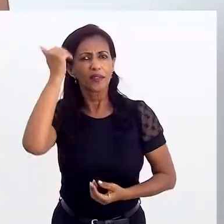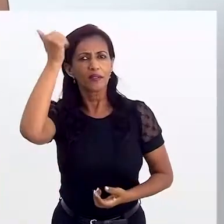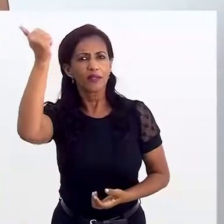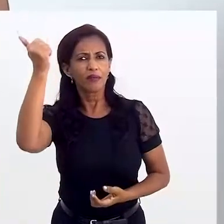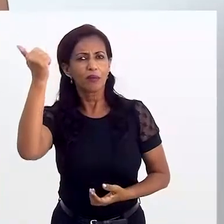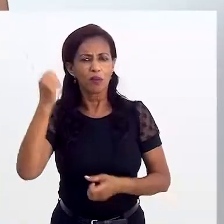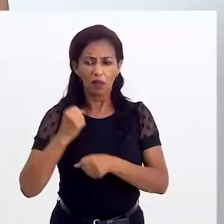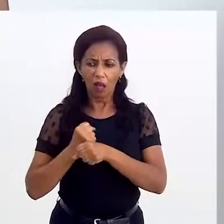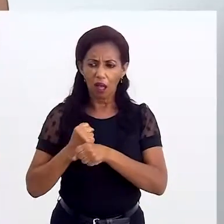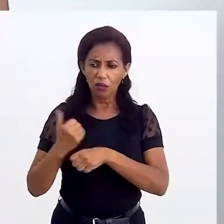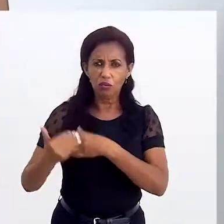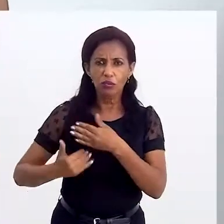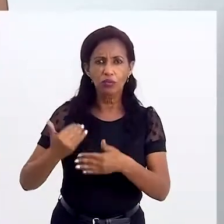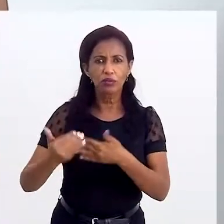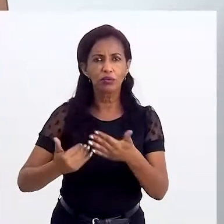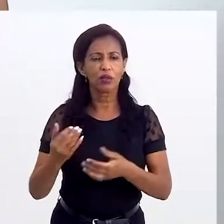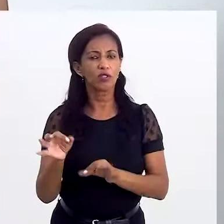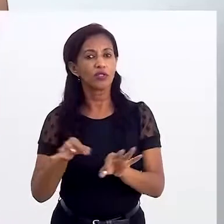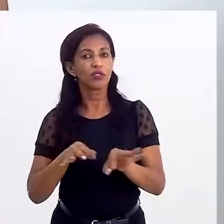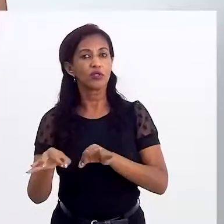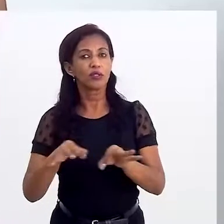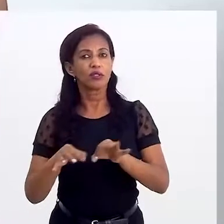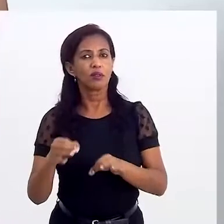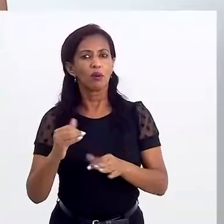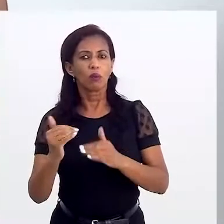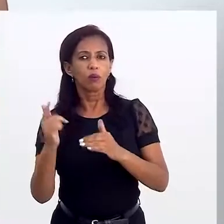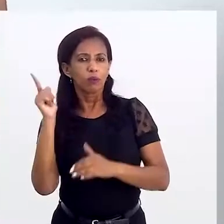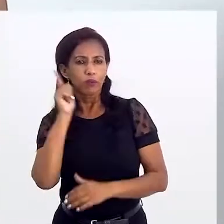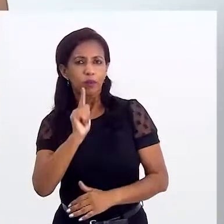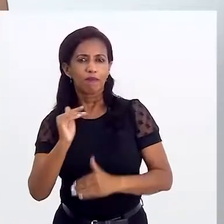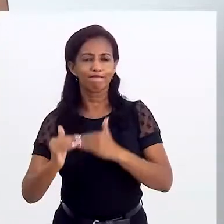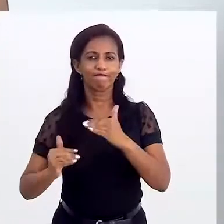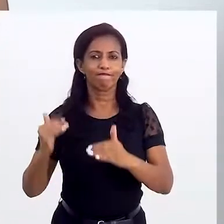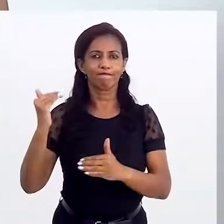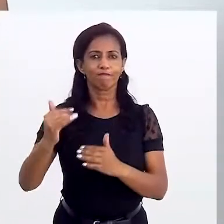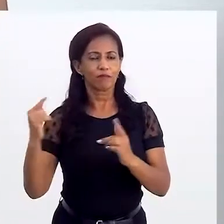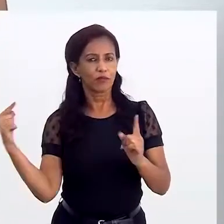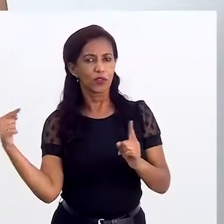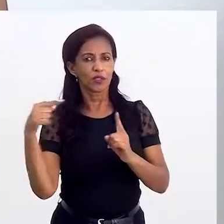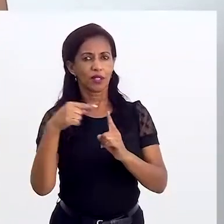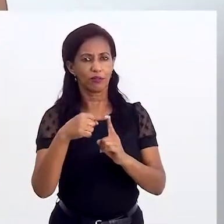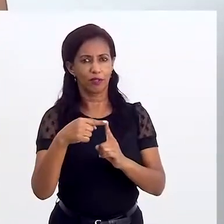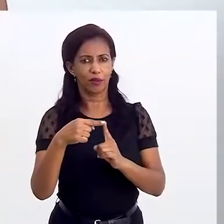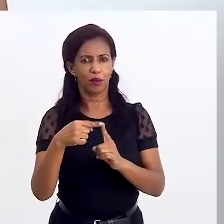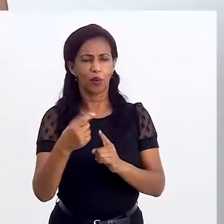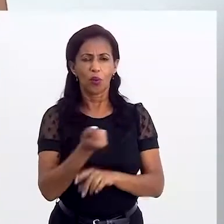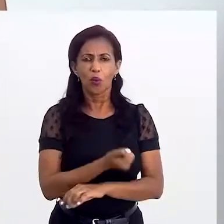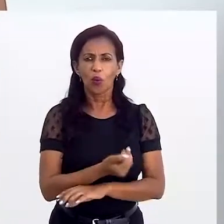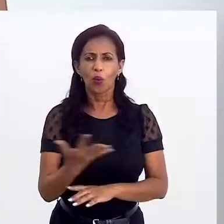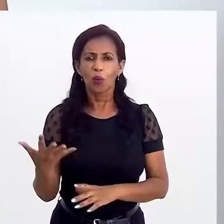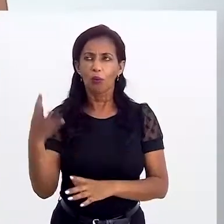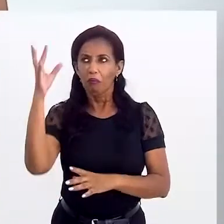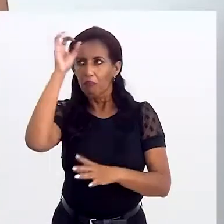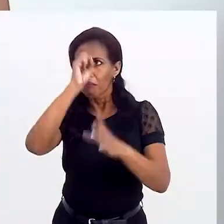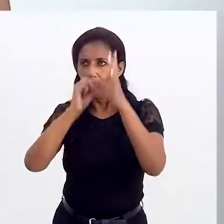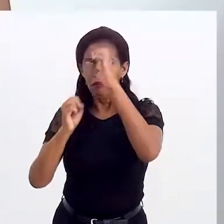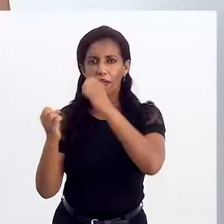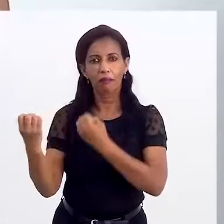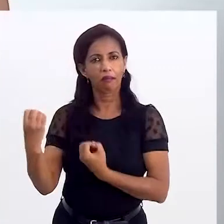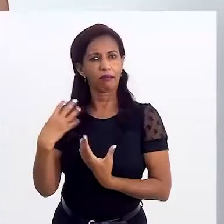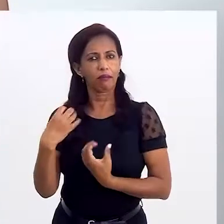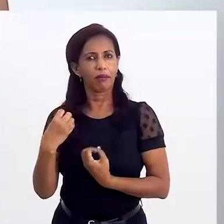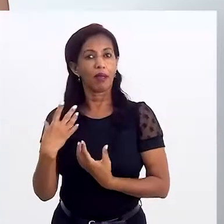fazer sucesso durante tanto tempo? De que forma superam os desafios ao longo da carreira? Quais lições têm